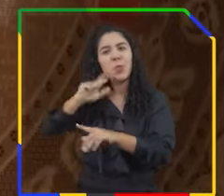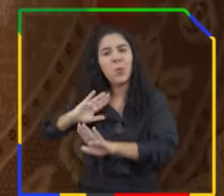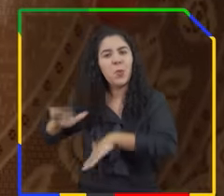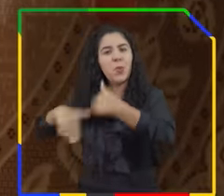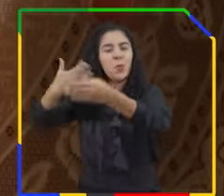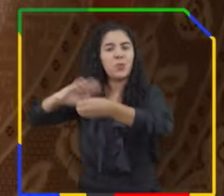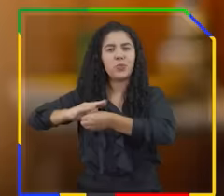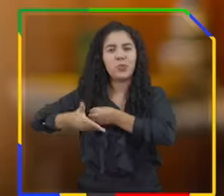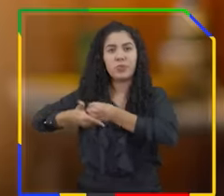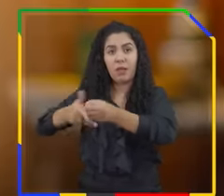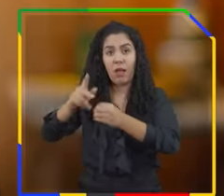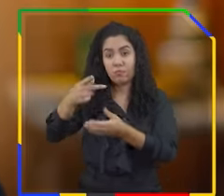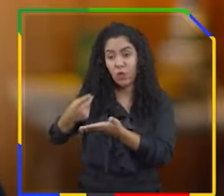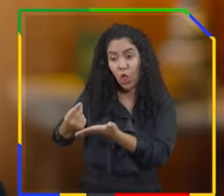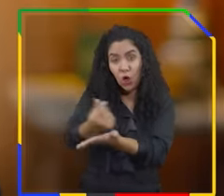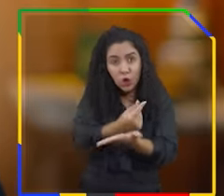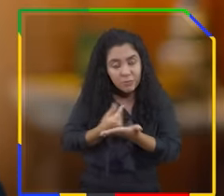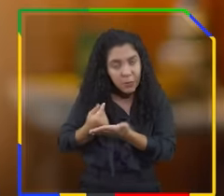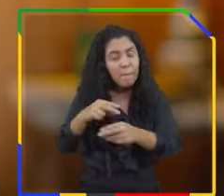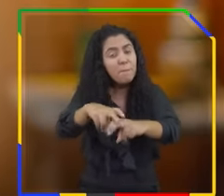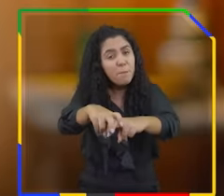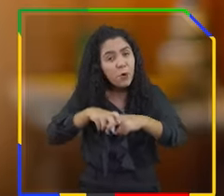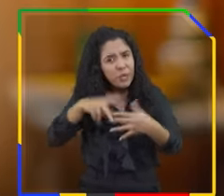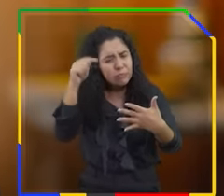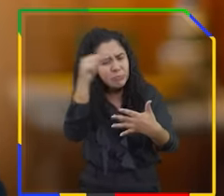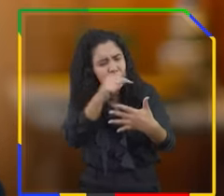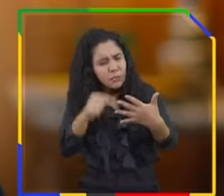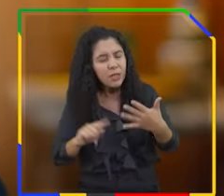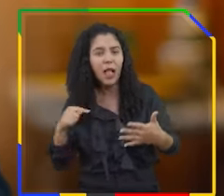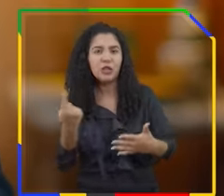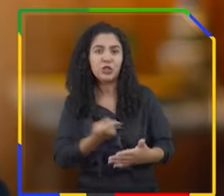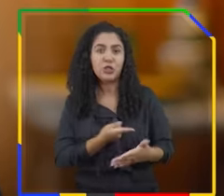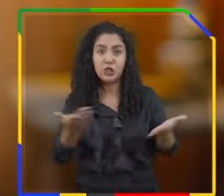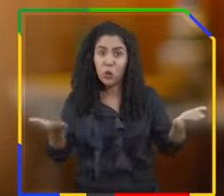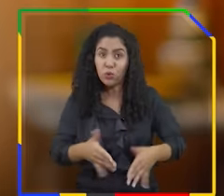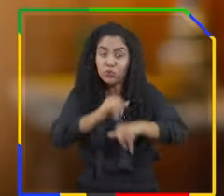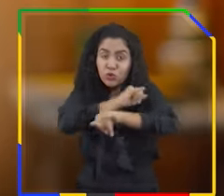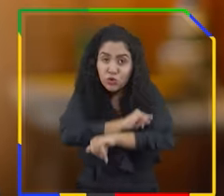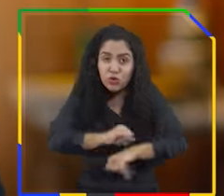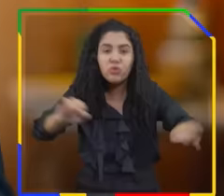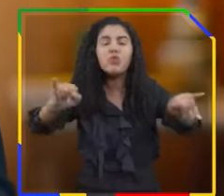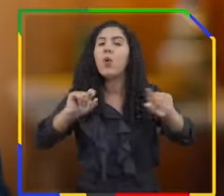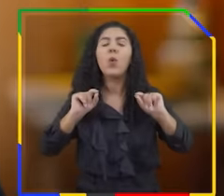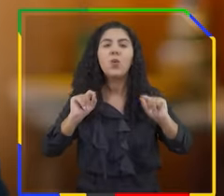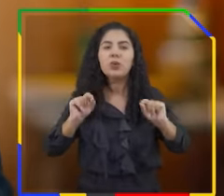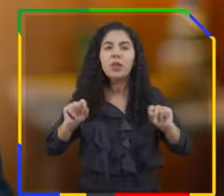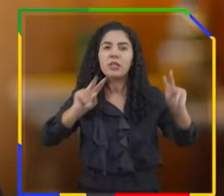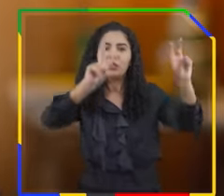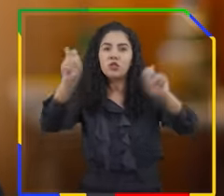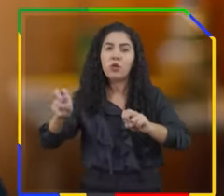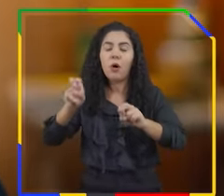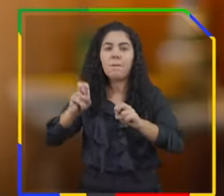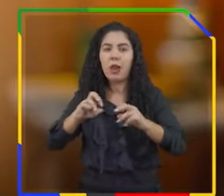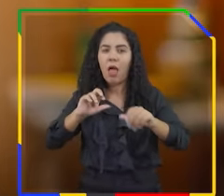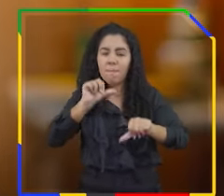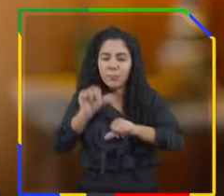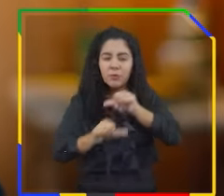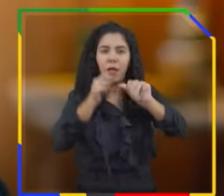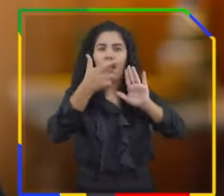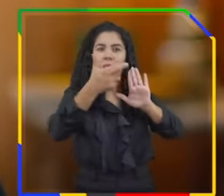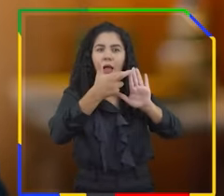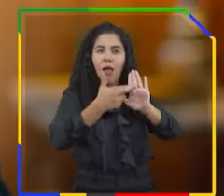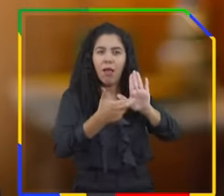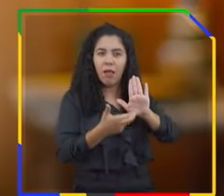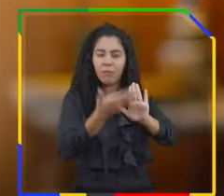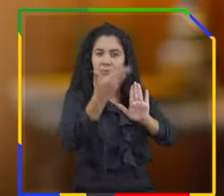sustentável da economia. Exatamente por isso, anunciamos hoje também a maior reforma da renda